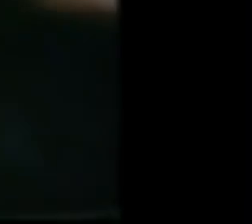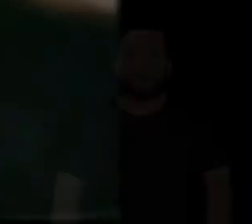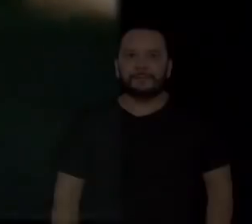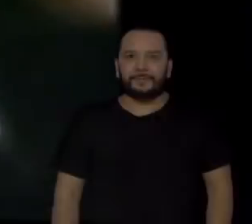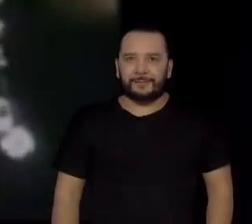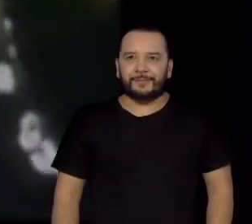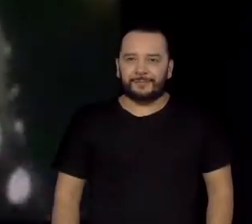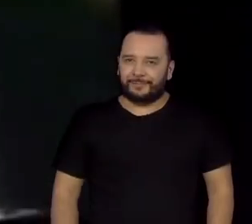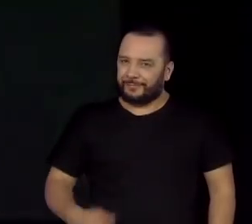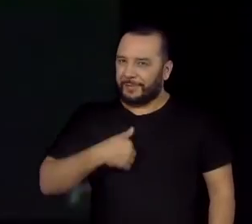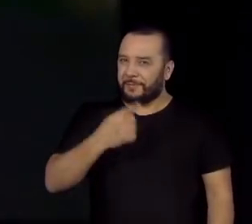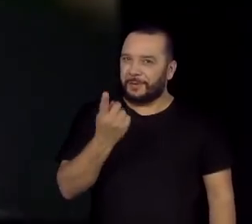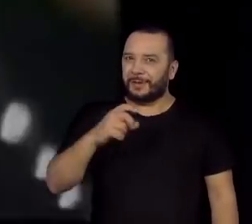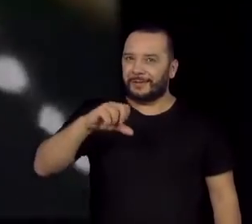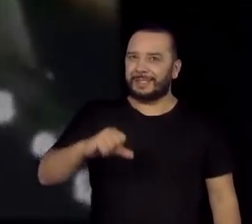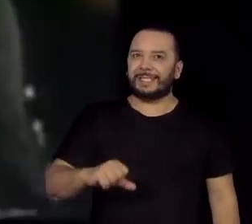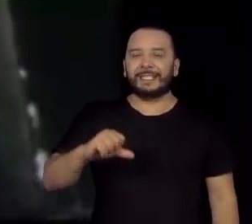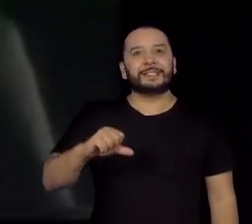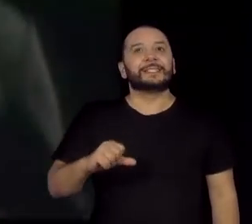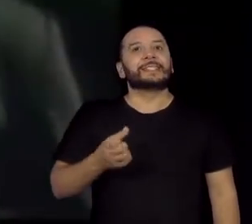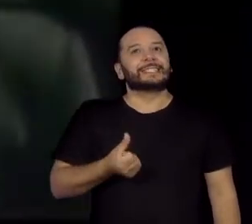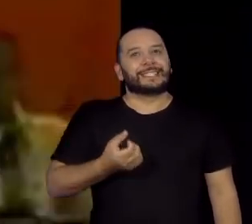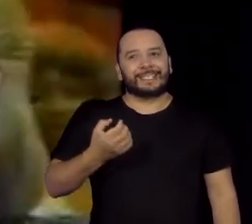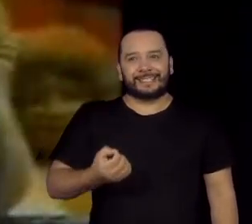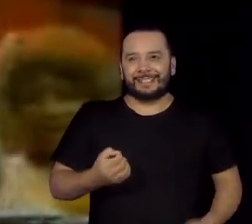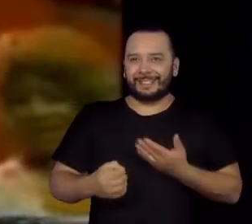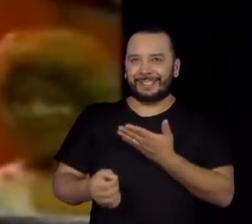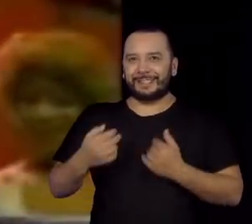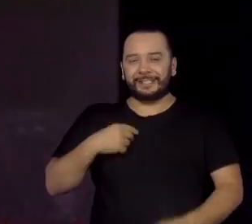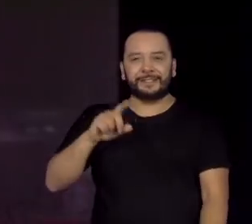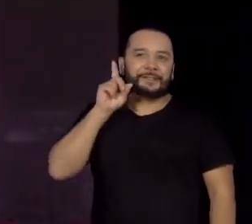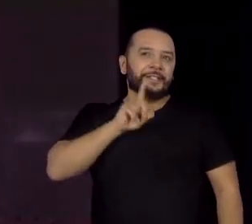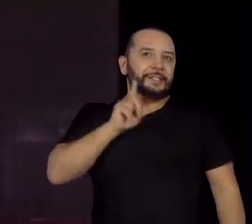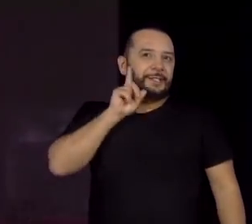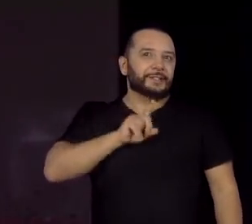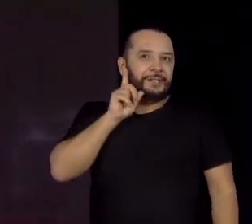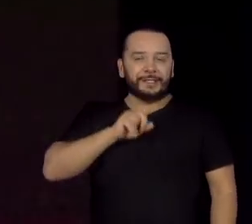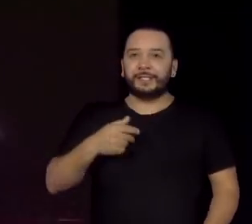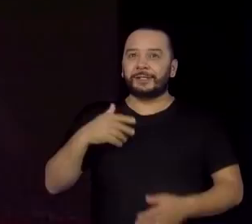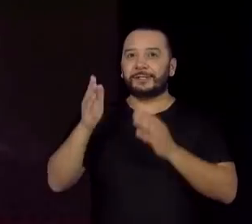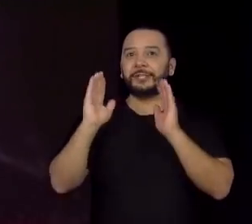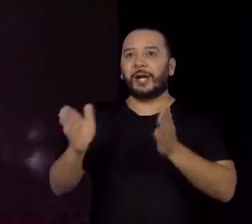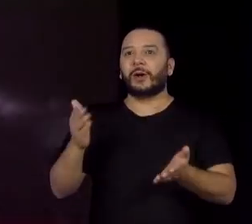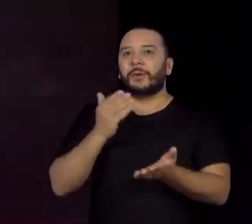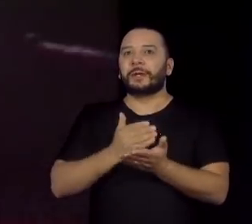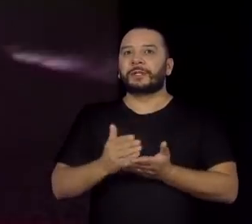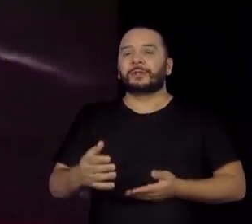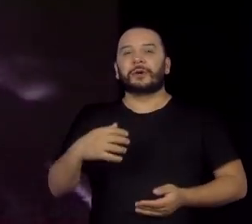Por volta de 1960, os Estados Unidos foram invadidos por um